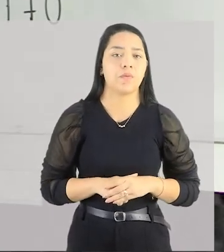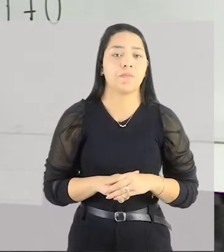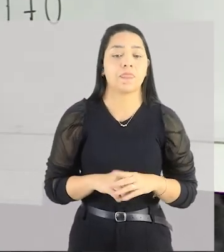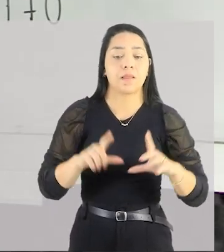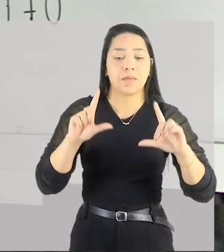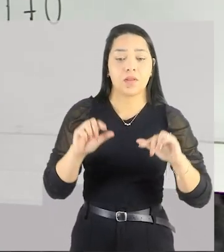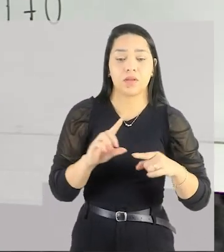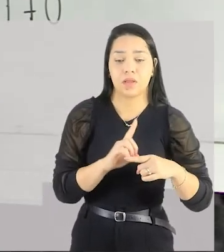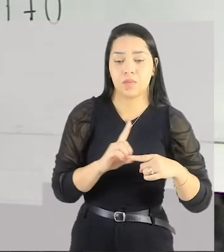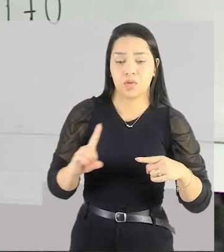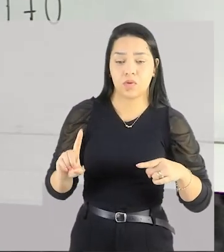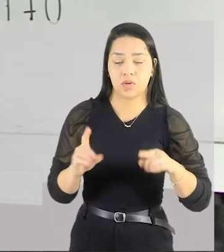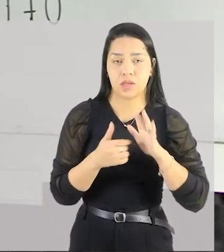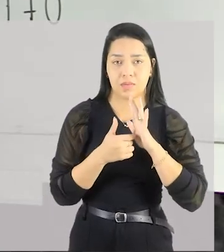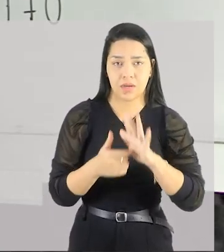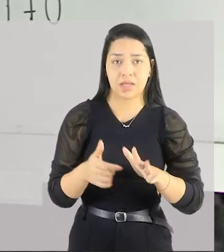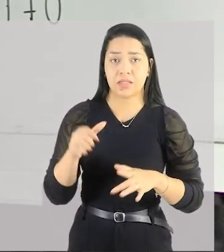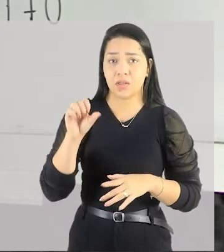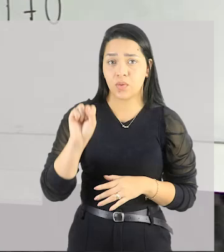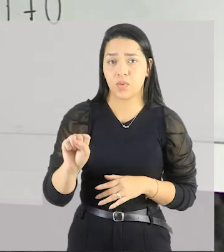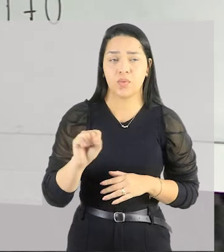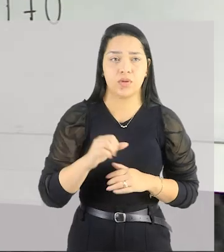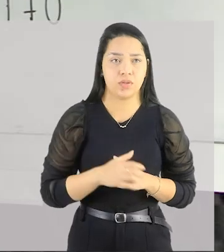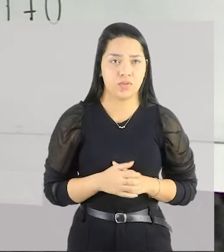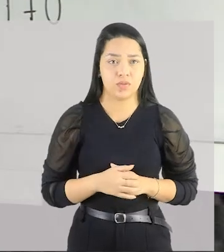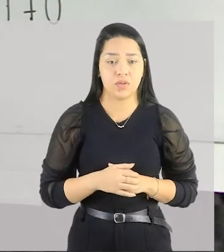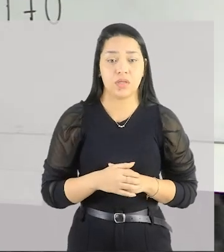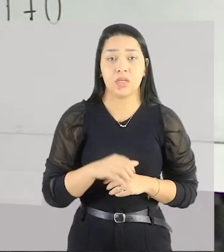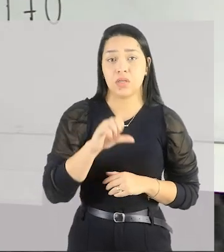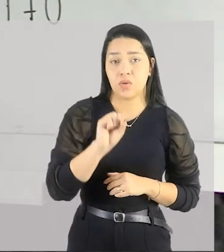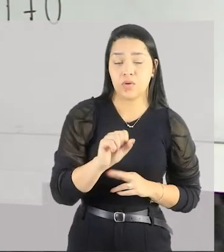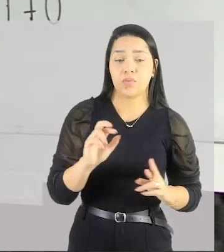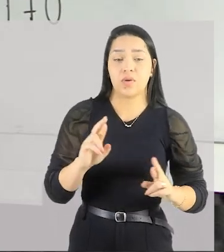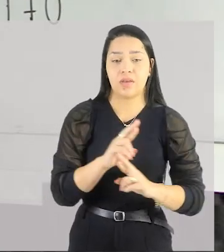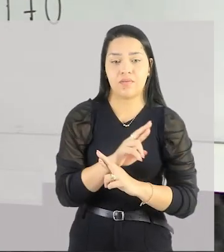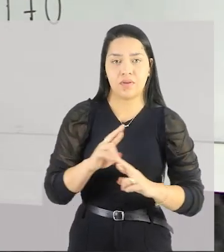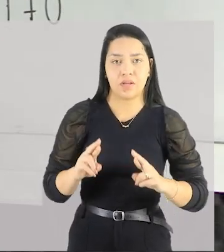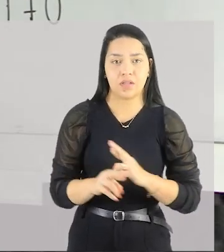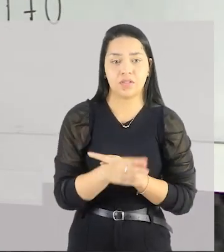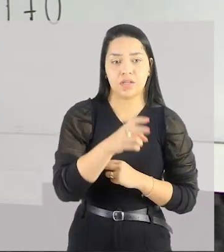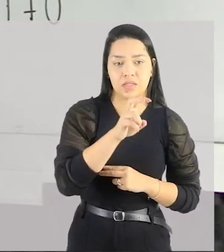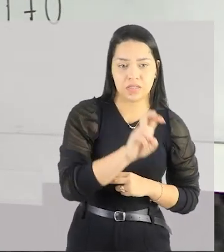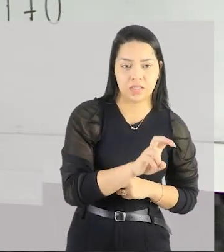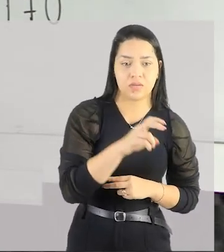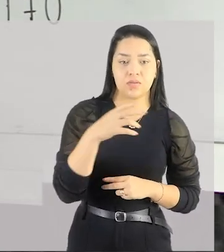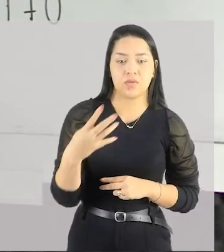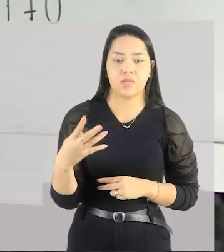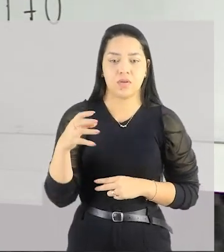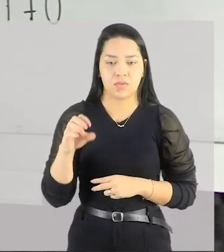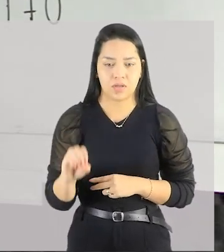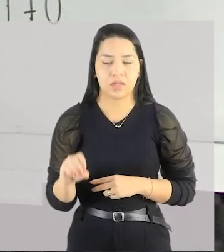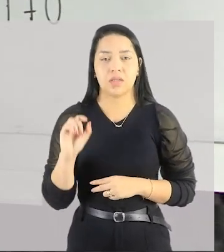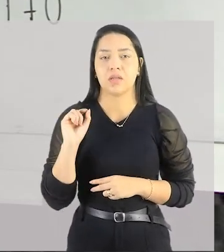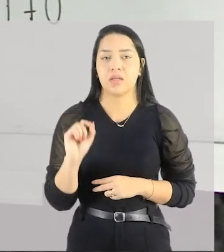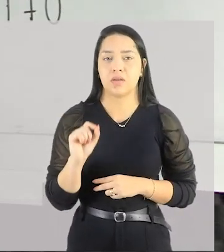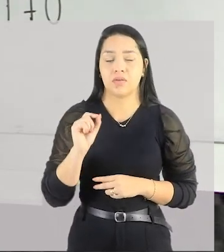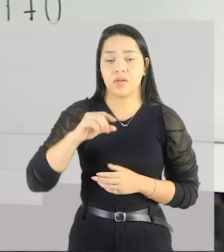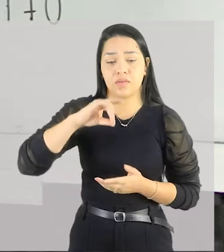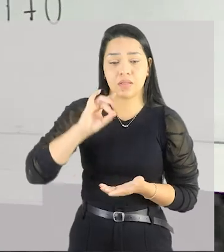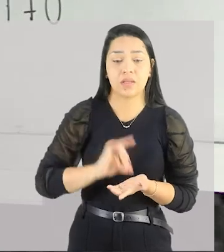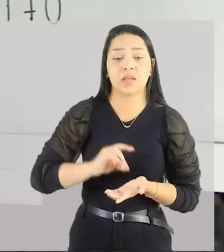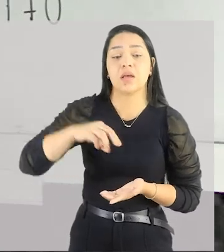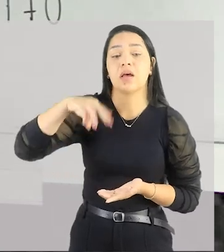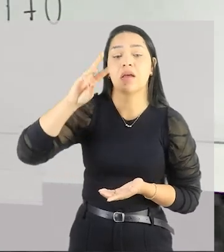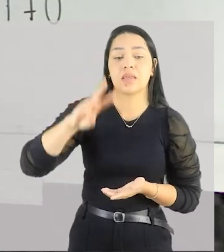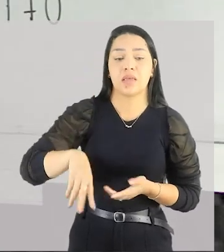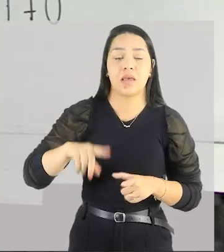menor denominador que aparece é 8, certo? E 8 é referente a 5 sobre 40, que é realmente quem?